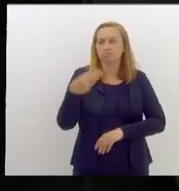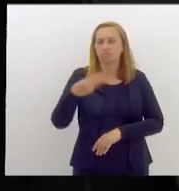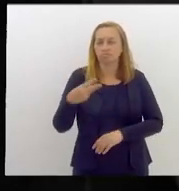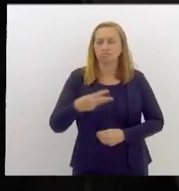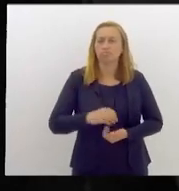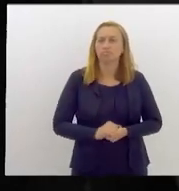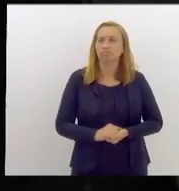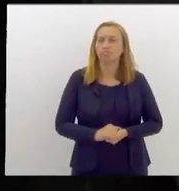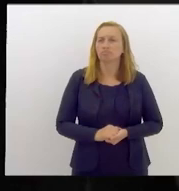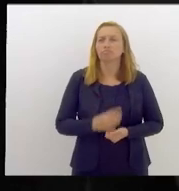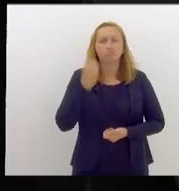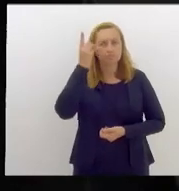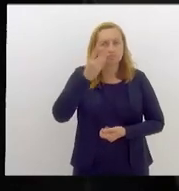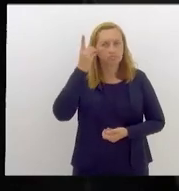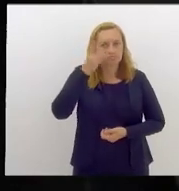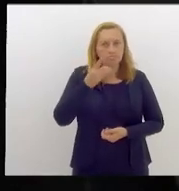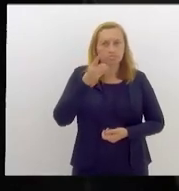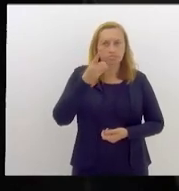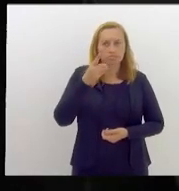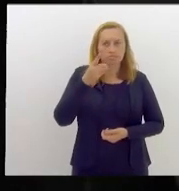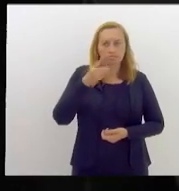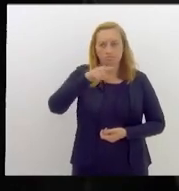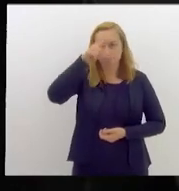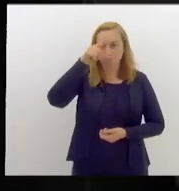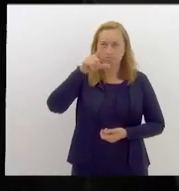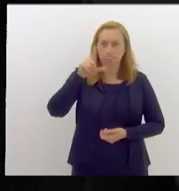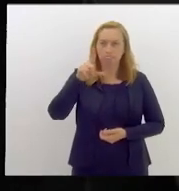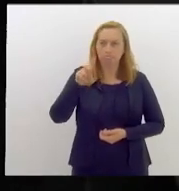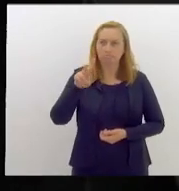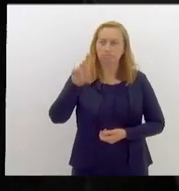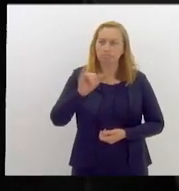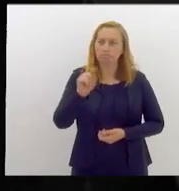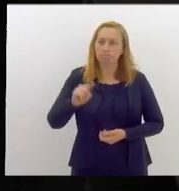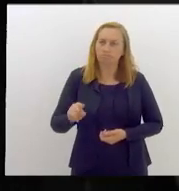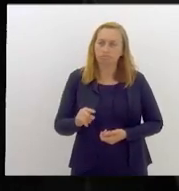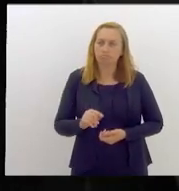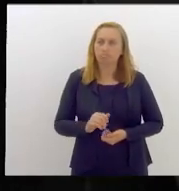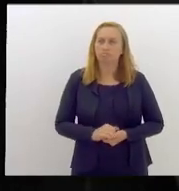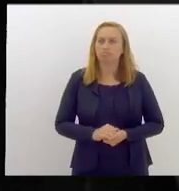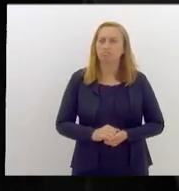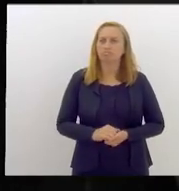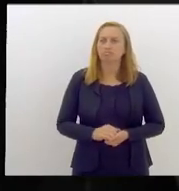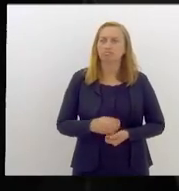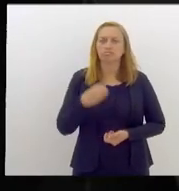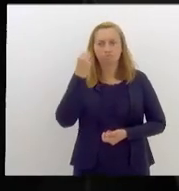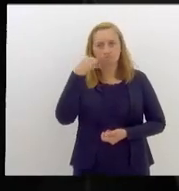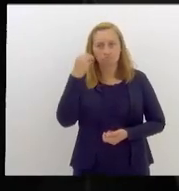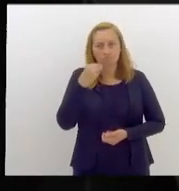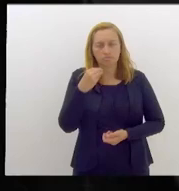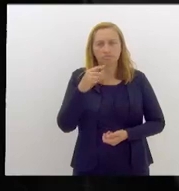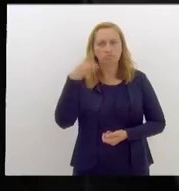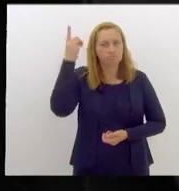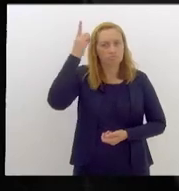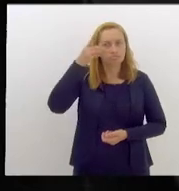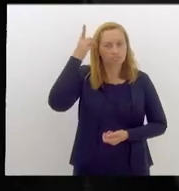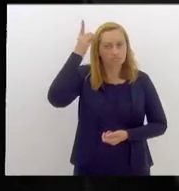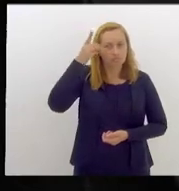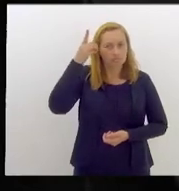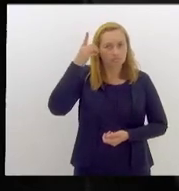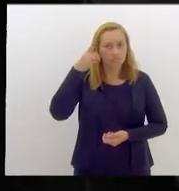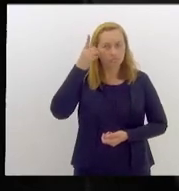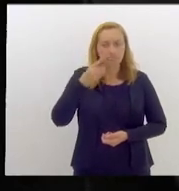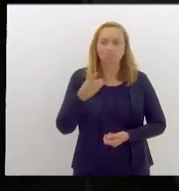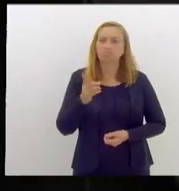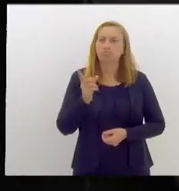aqui Deputado Luiz Martins que gosta de do debate sobre o lançamento tem um deputado experiente veja só faz tempo